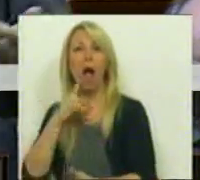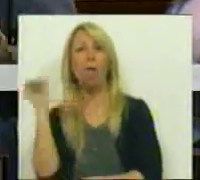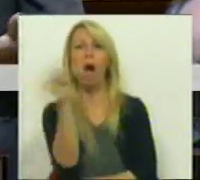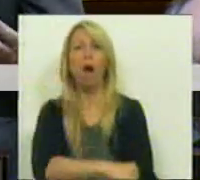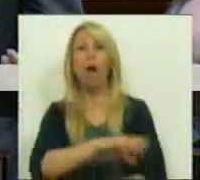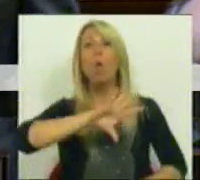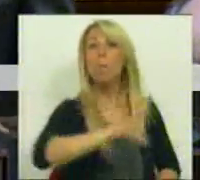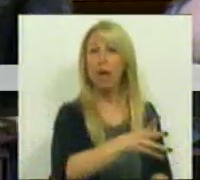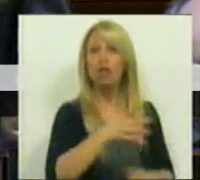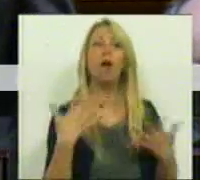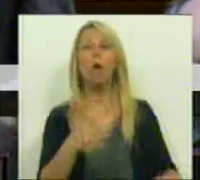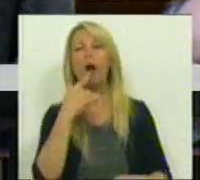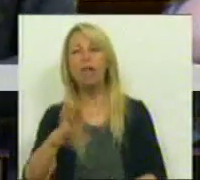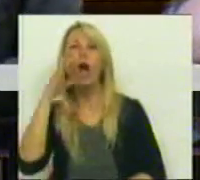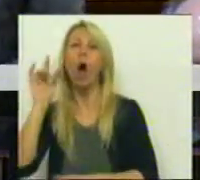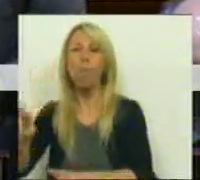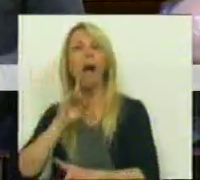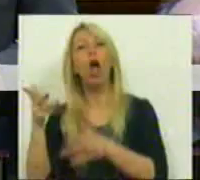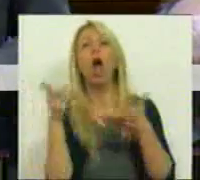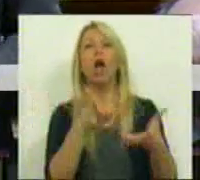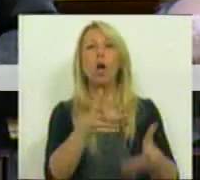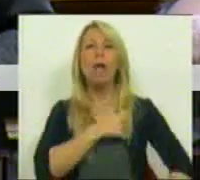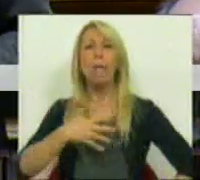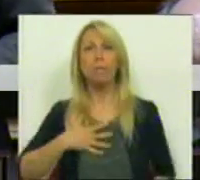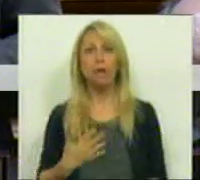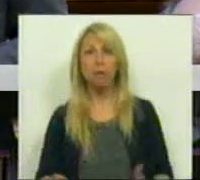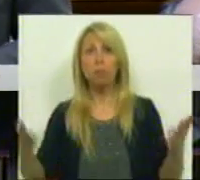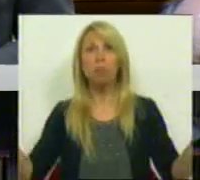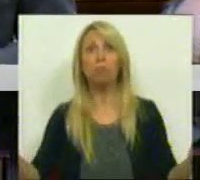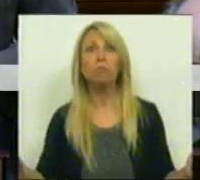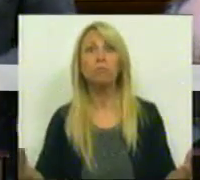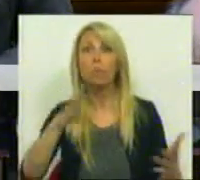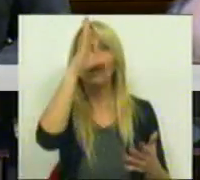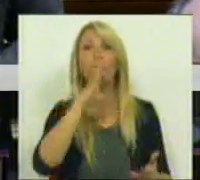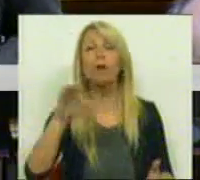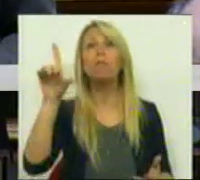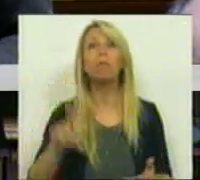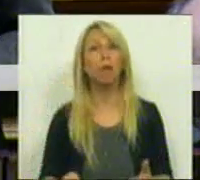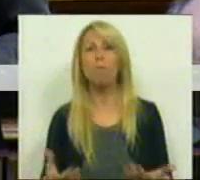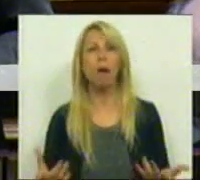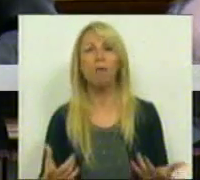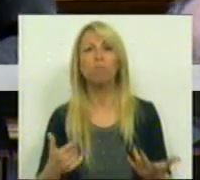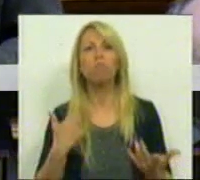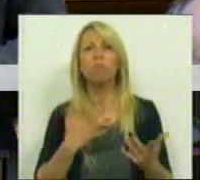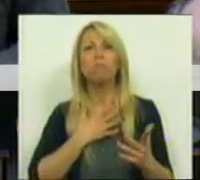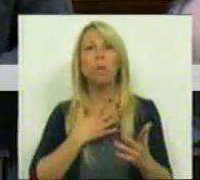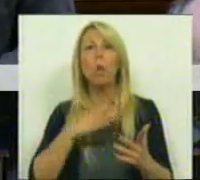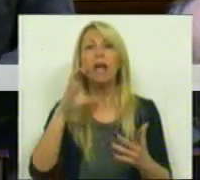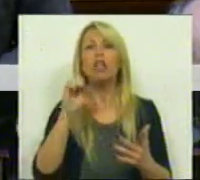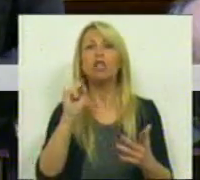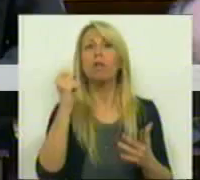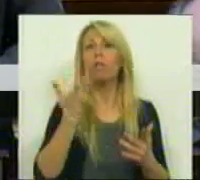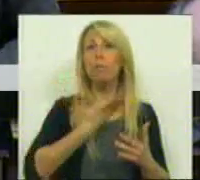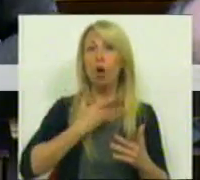agora diz que vai utilizar a banca para salvar as empresas. Mas de um governo também que não utiliza a Caixa Geral de Depósitos para aquilo que ela